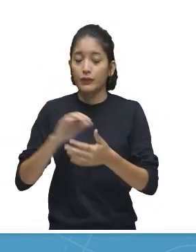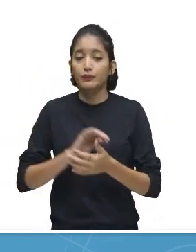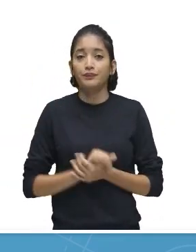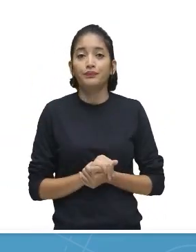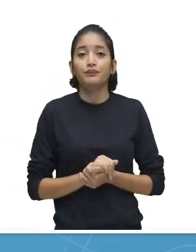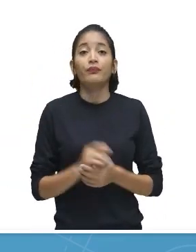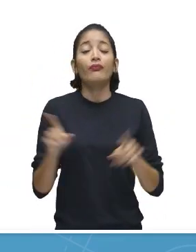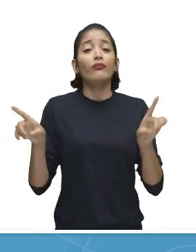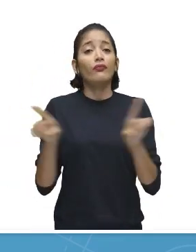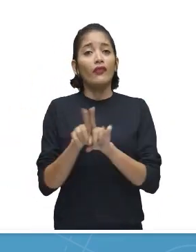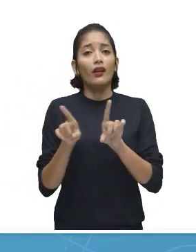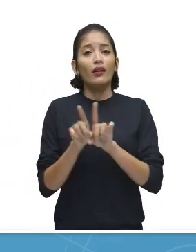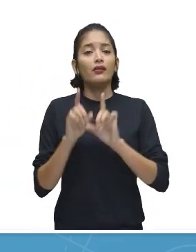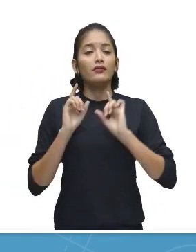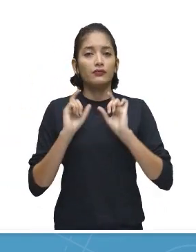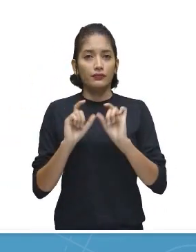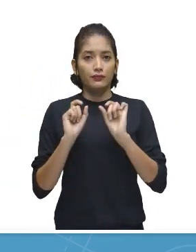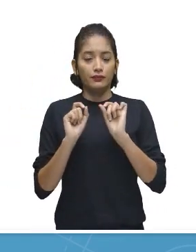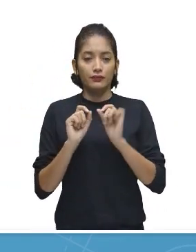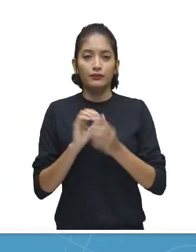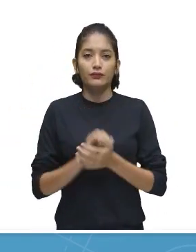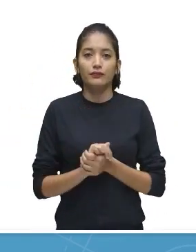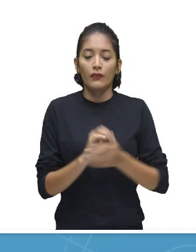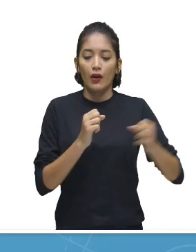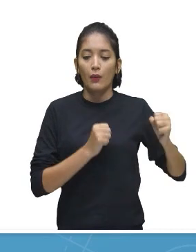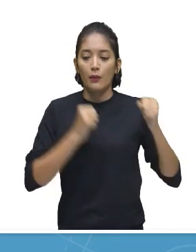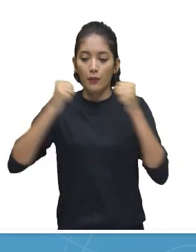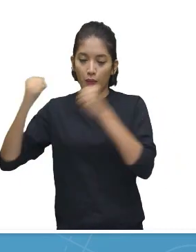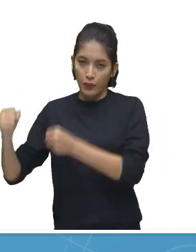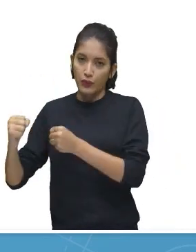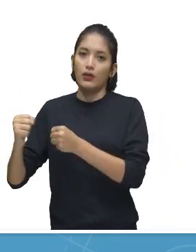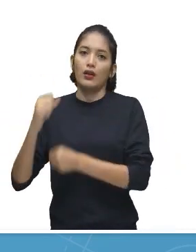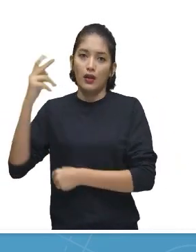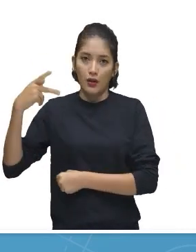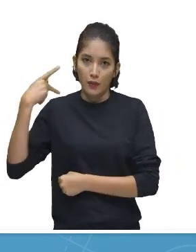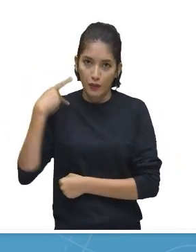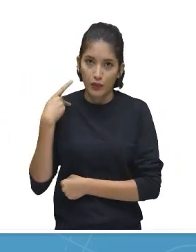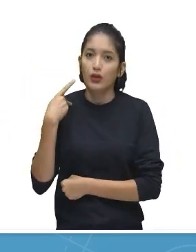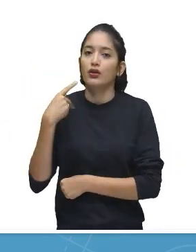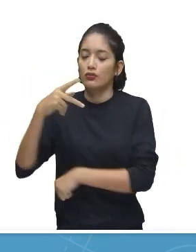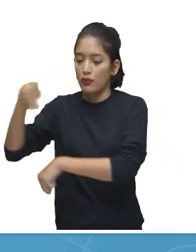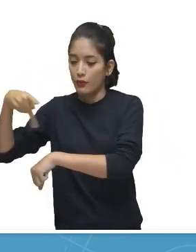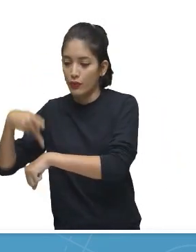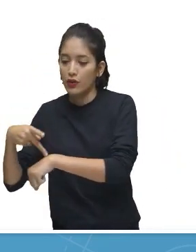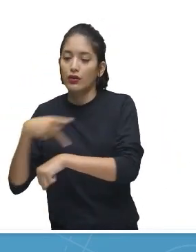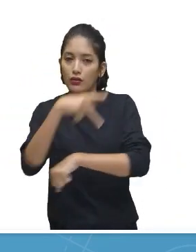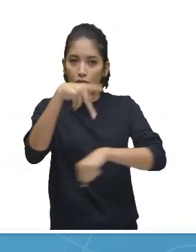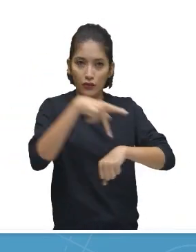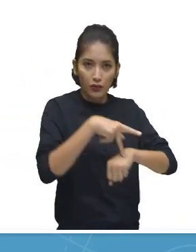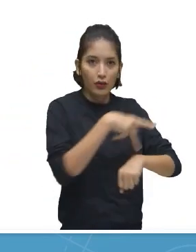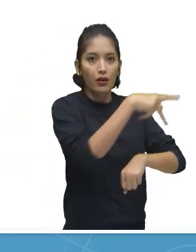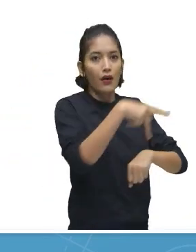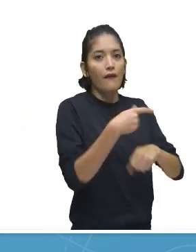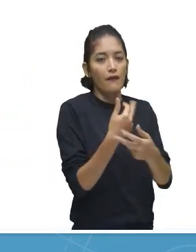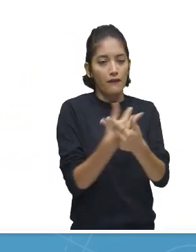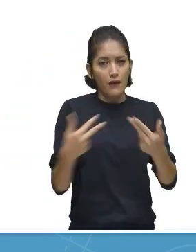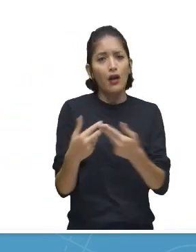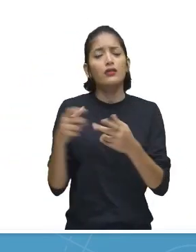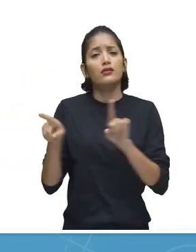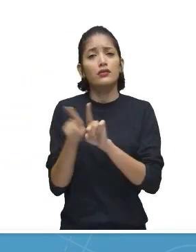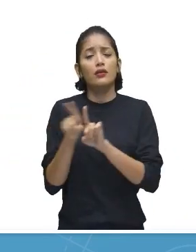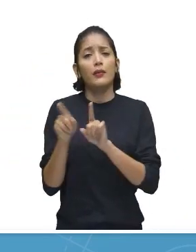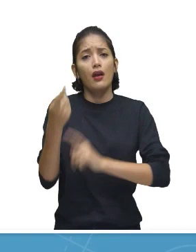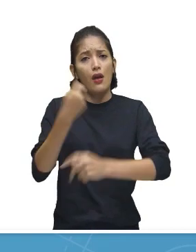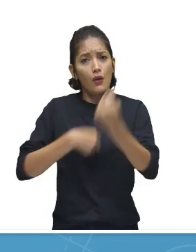houve o poder político entre os países, o poder econômico, ou seja,